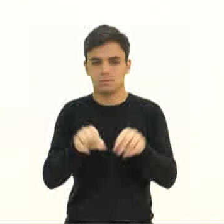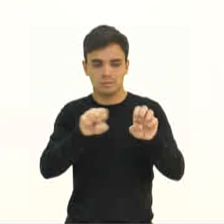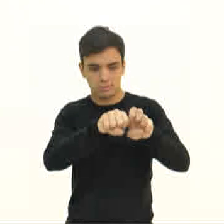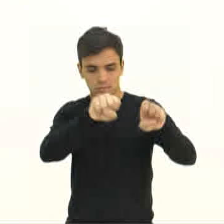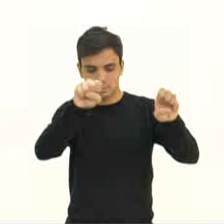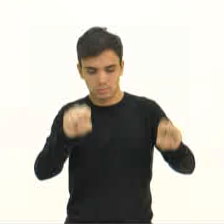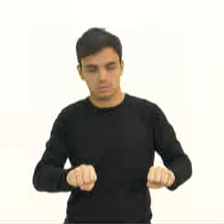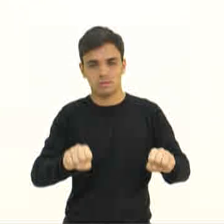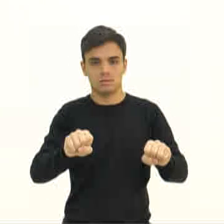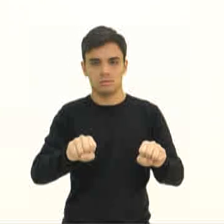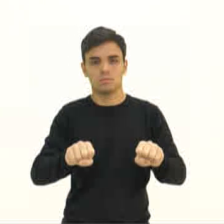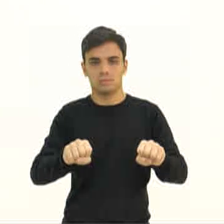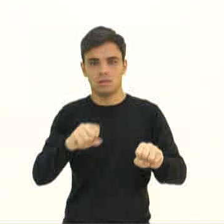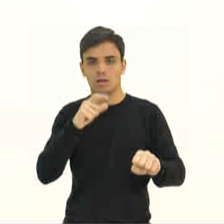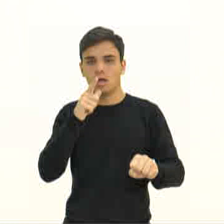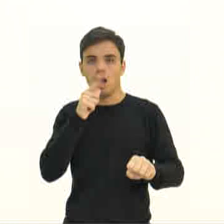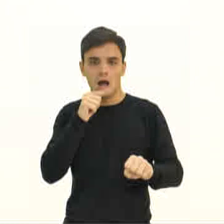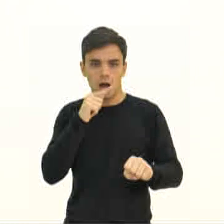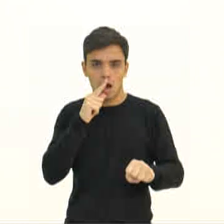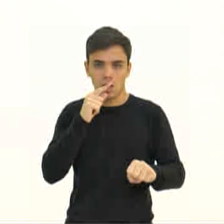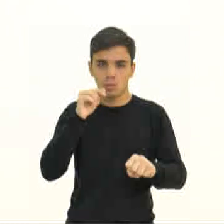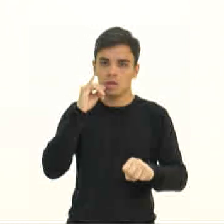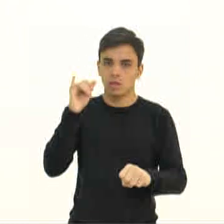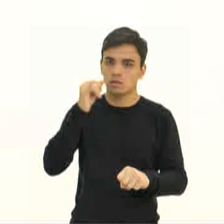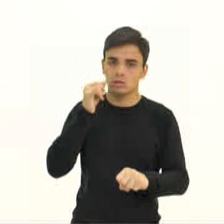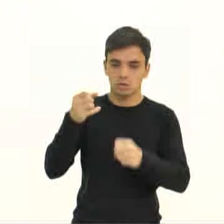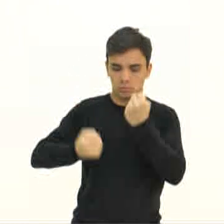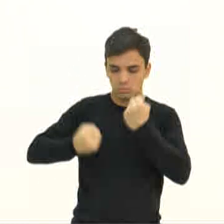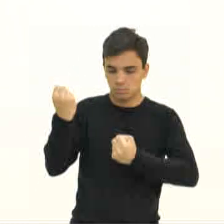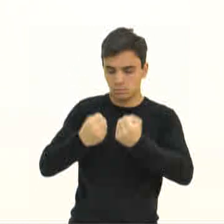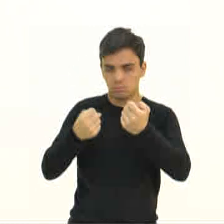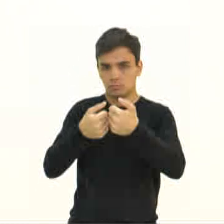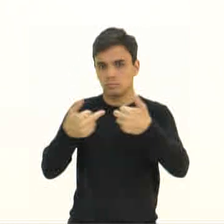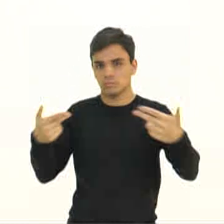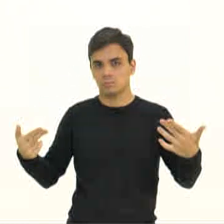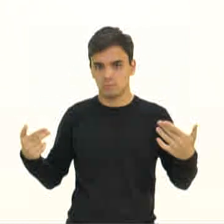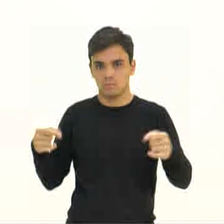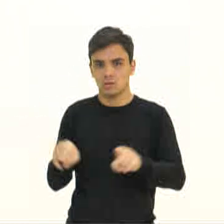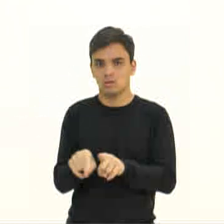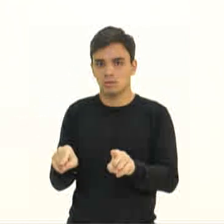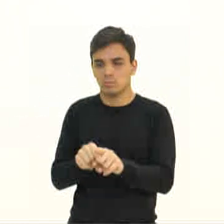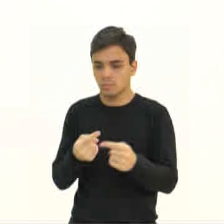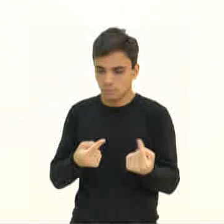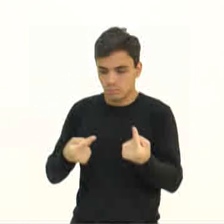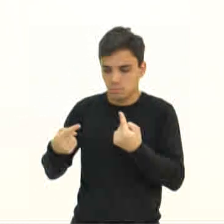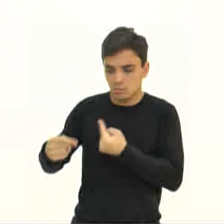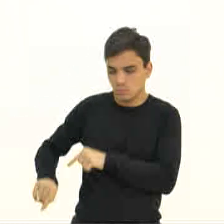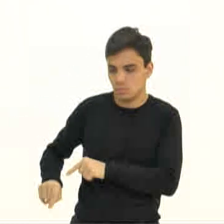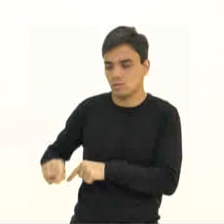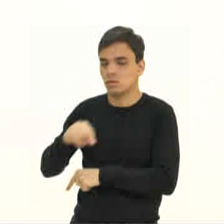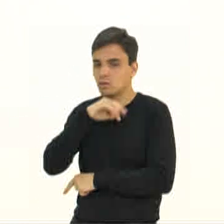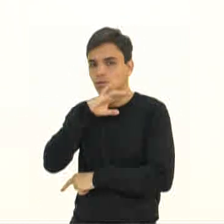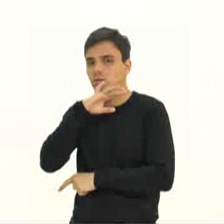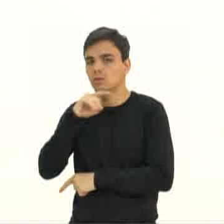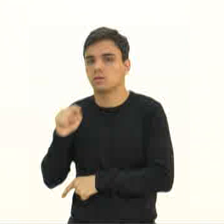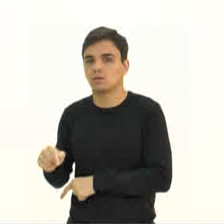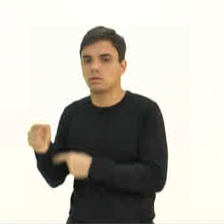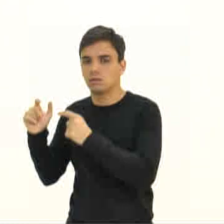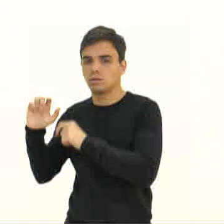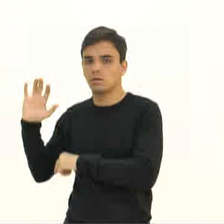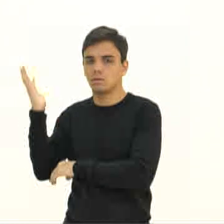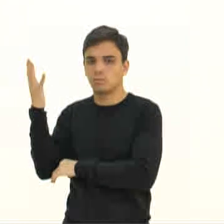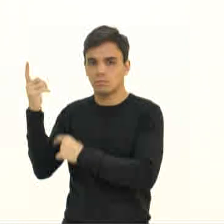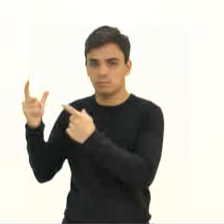de água, energia e transporte. Então, tudo isso vai gerando impactos negativos naquela área ali, certo? E